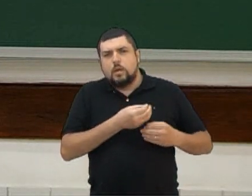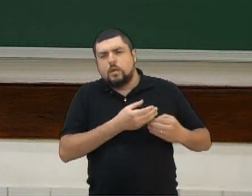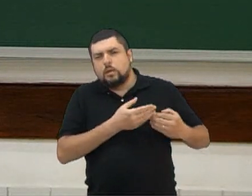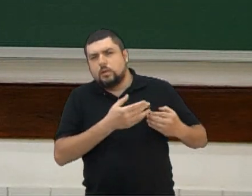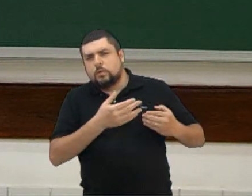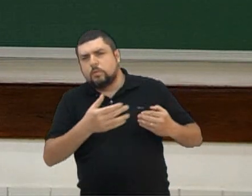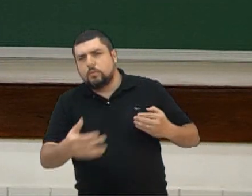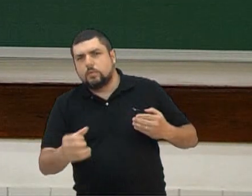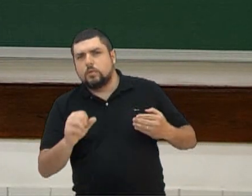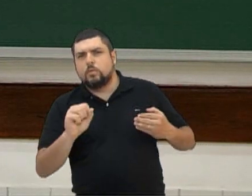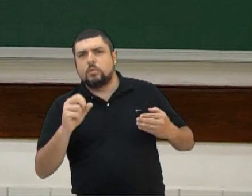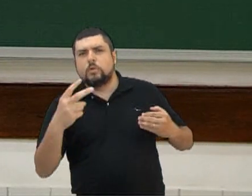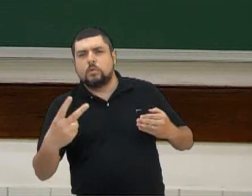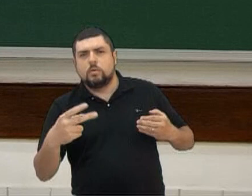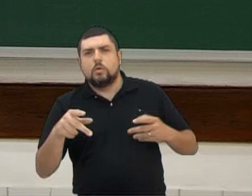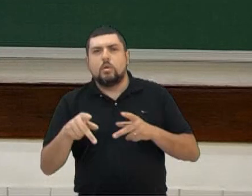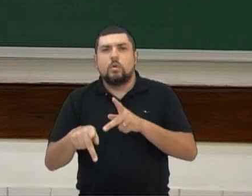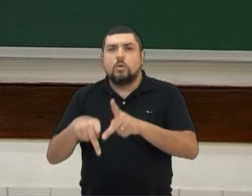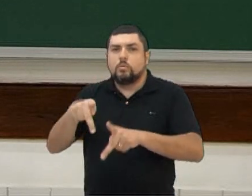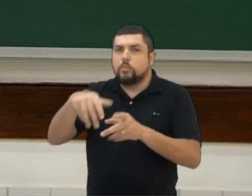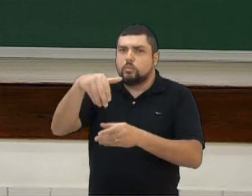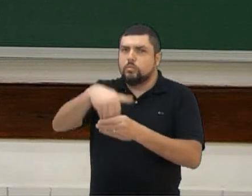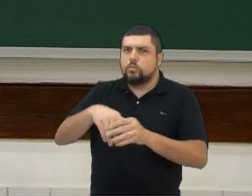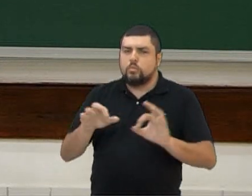o povo não votava para presidente.